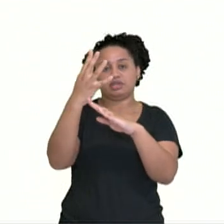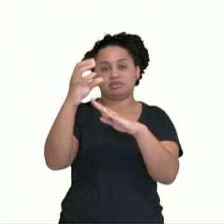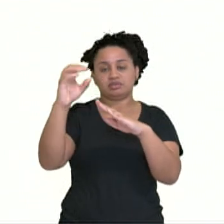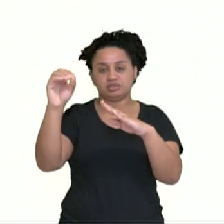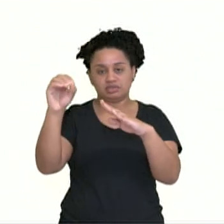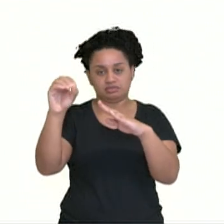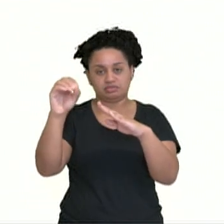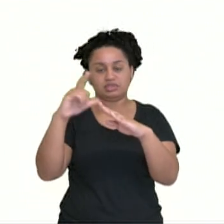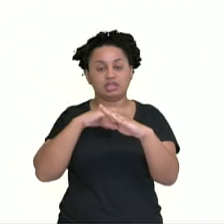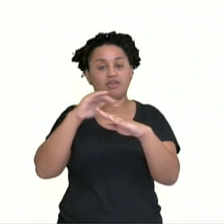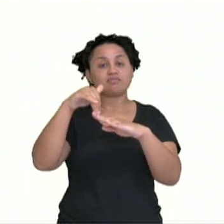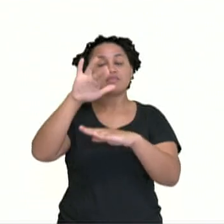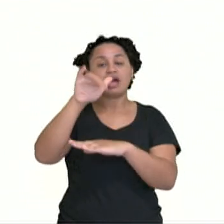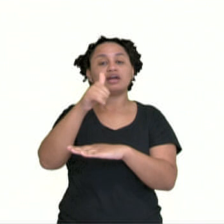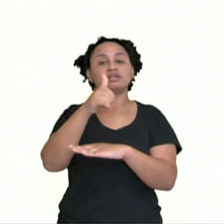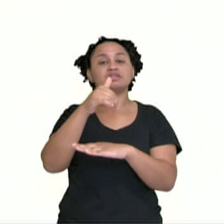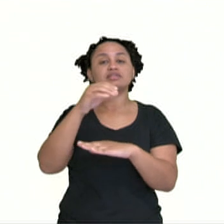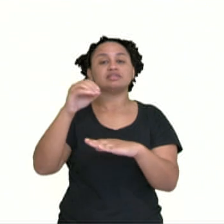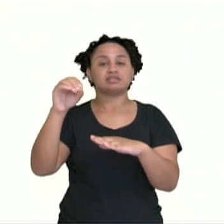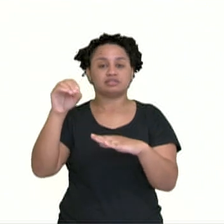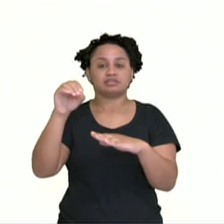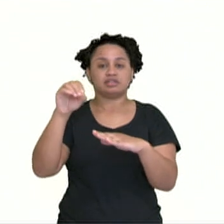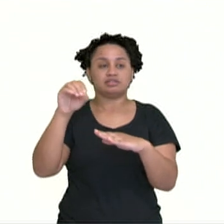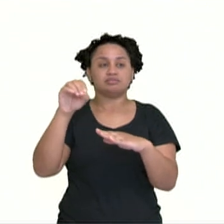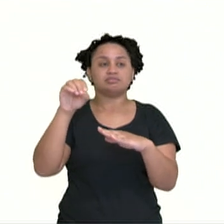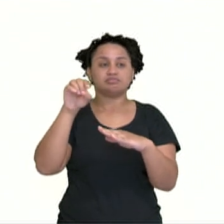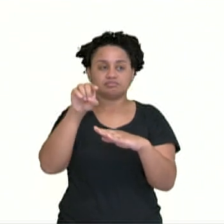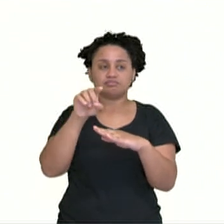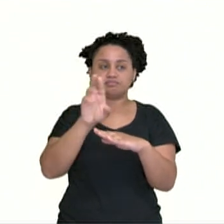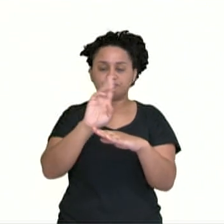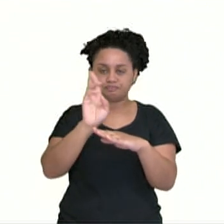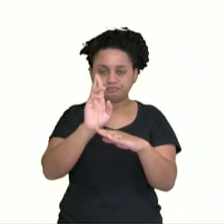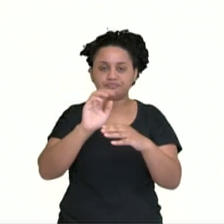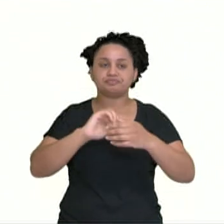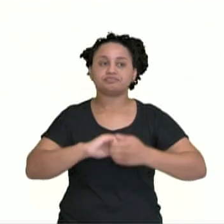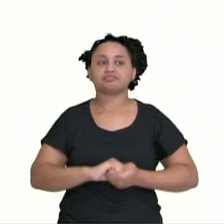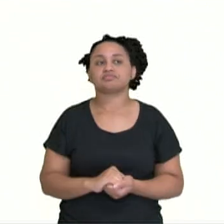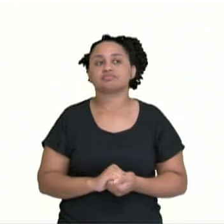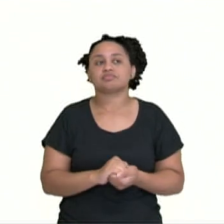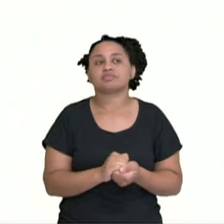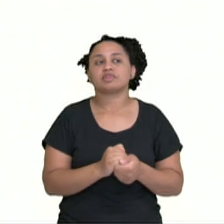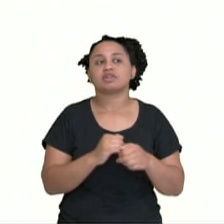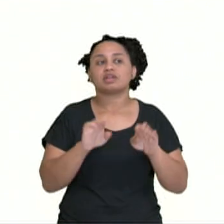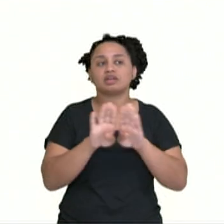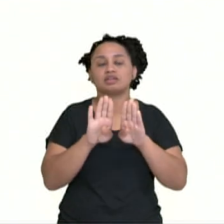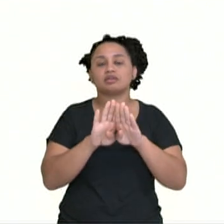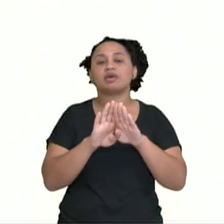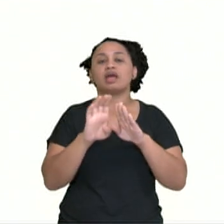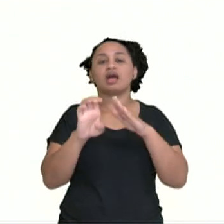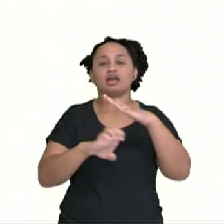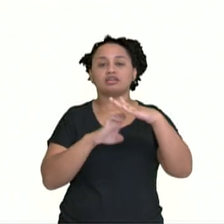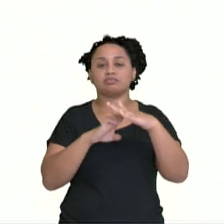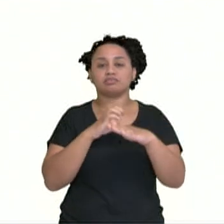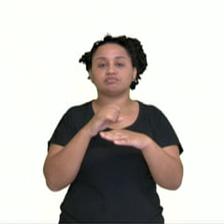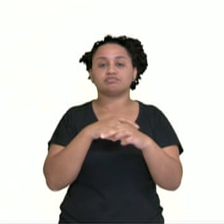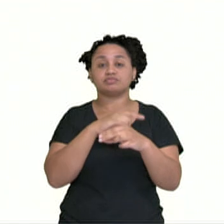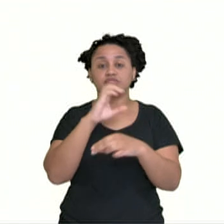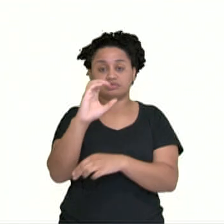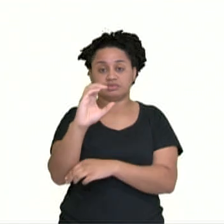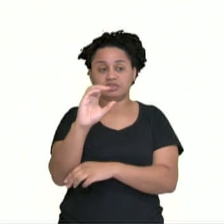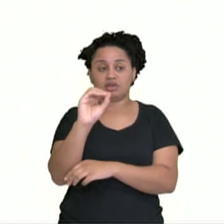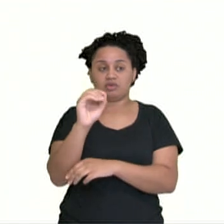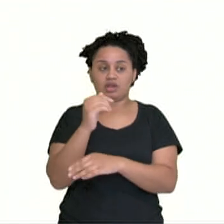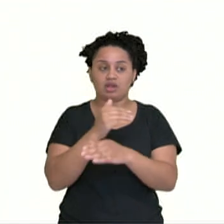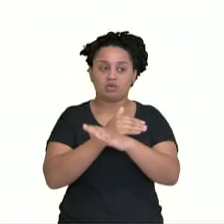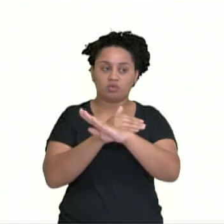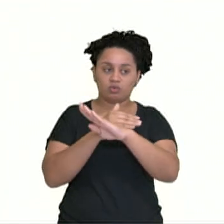para 400, ela aumentou 400 mil reais. E a empresa C, que também